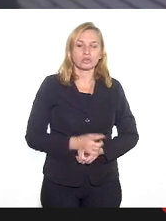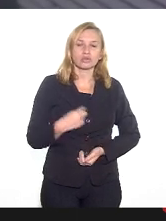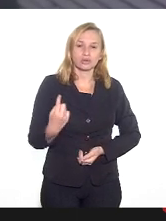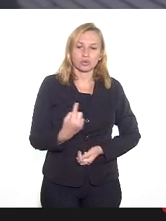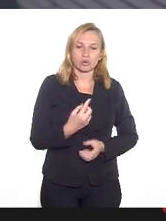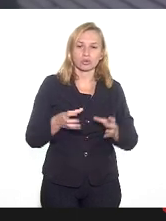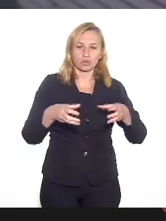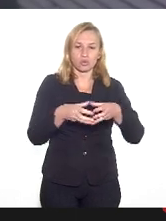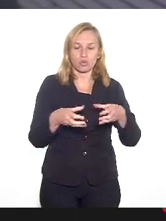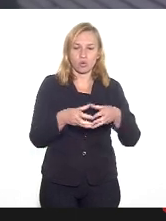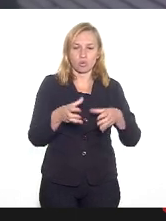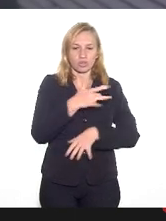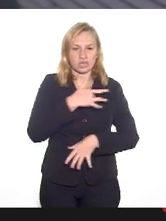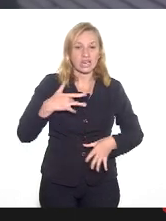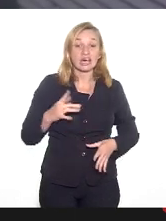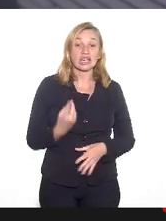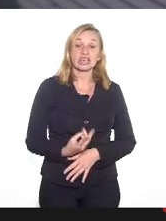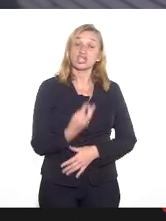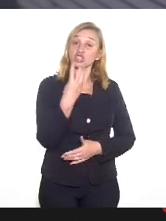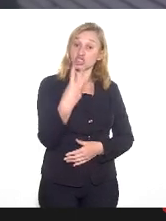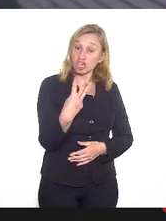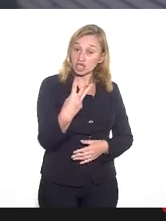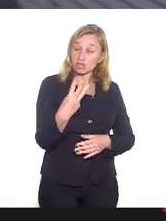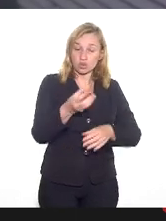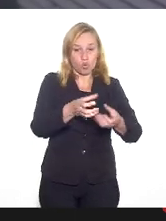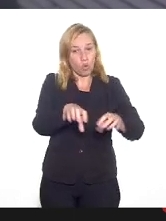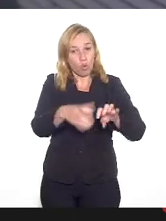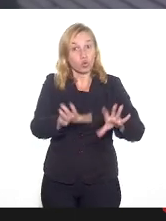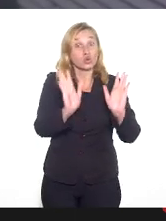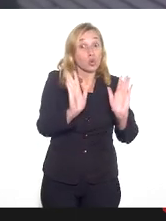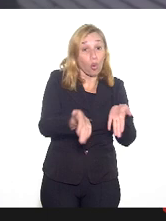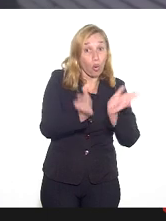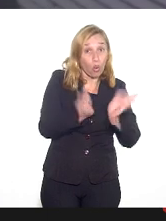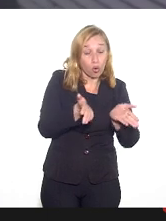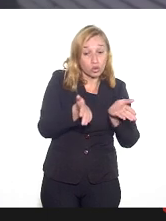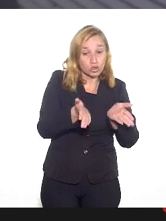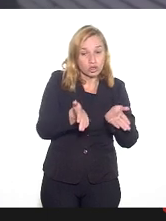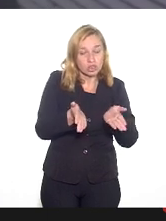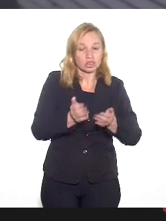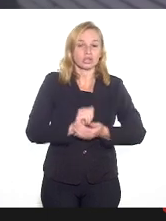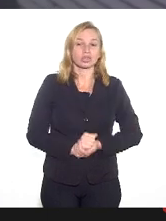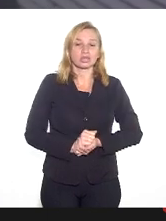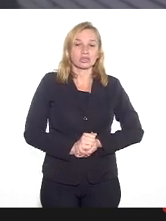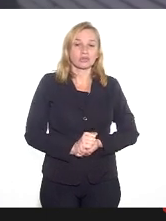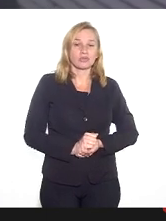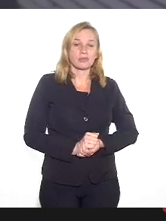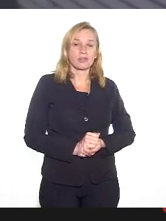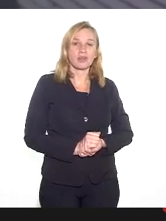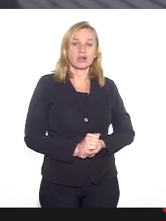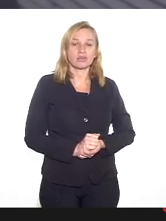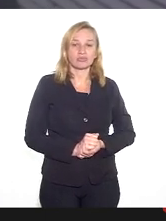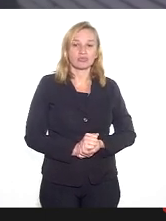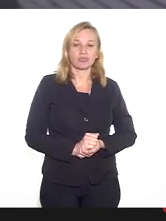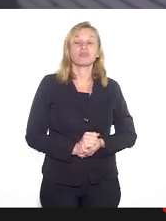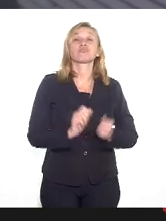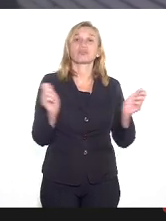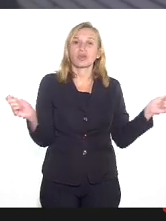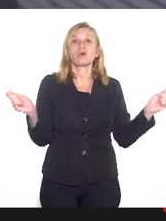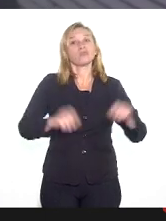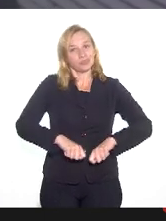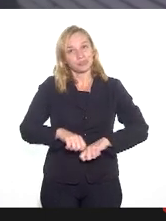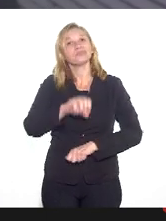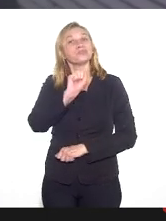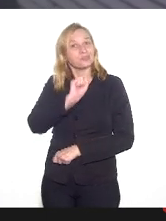corpo de saúde. Esses três concursos hoje estão no espectro em que há